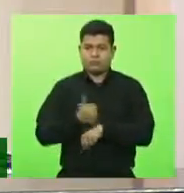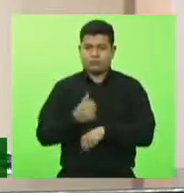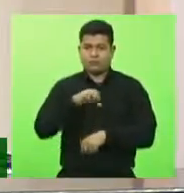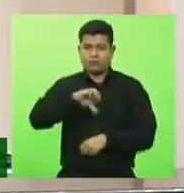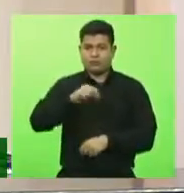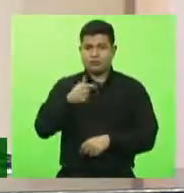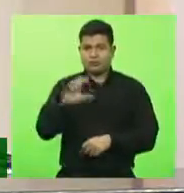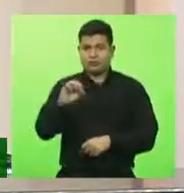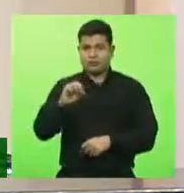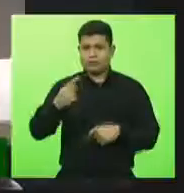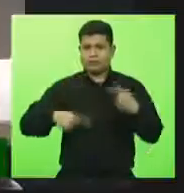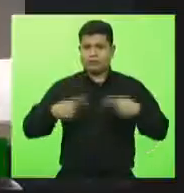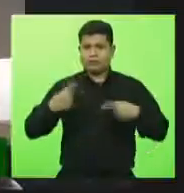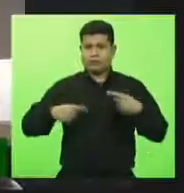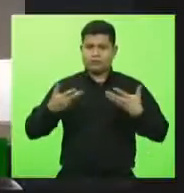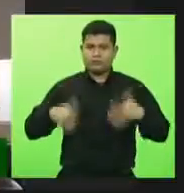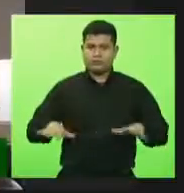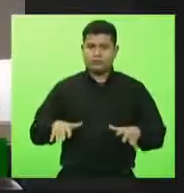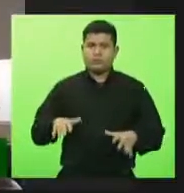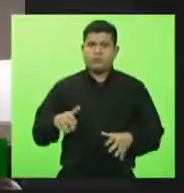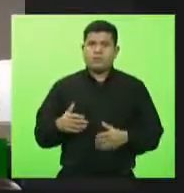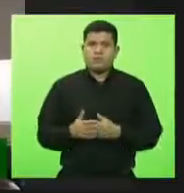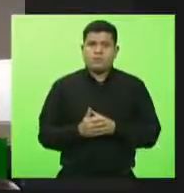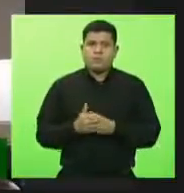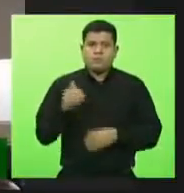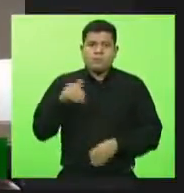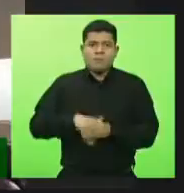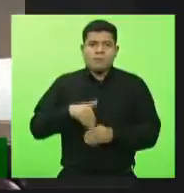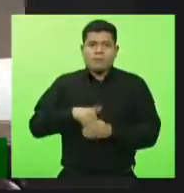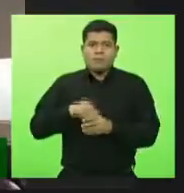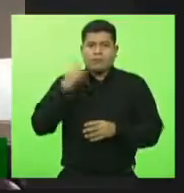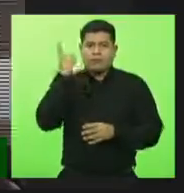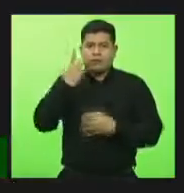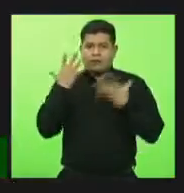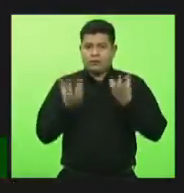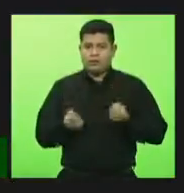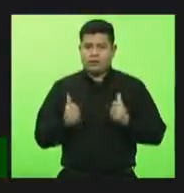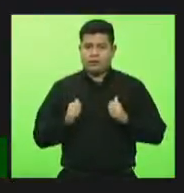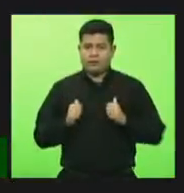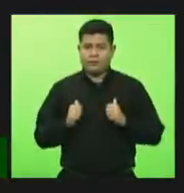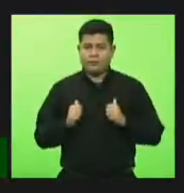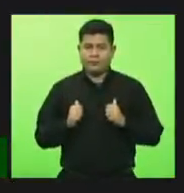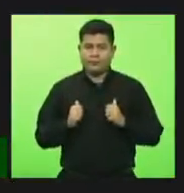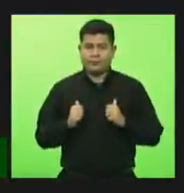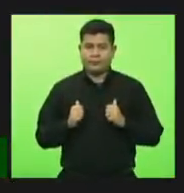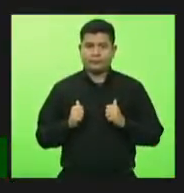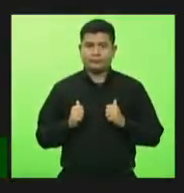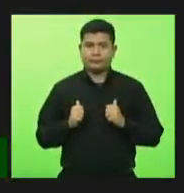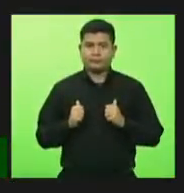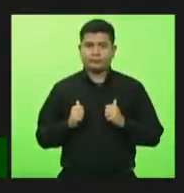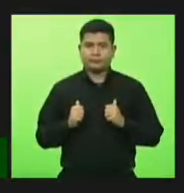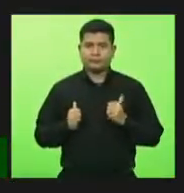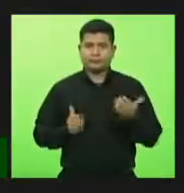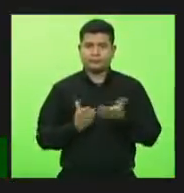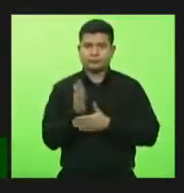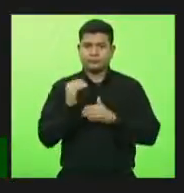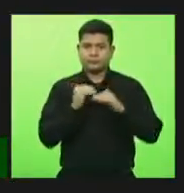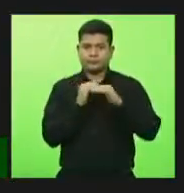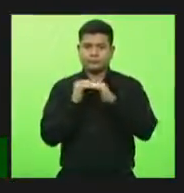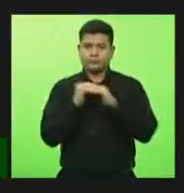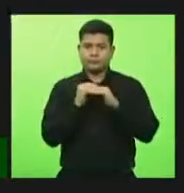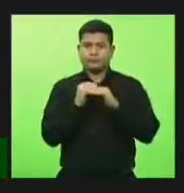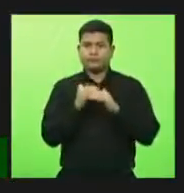em discussão, não havendo quem queira discutir, em votação, deputados que aprovam permaneçam como se encontra, aprovado por